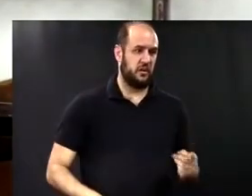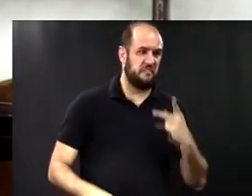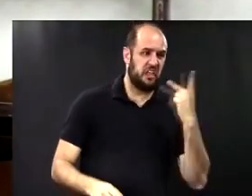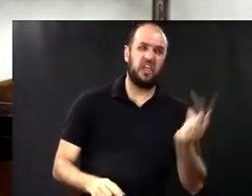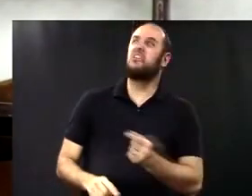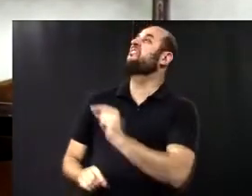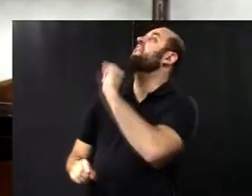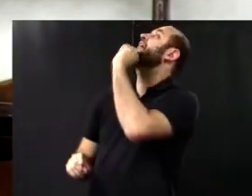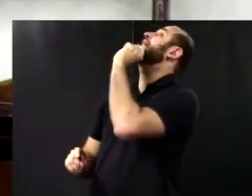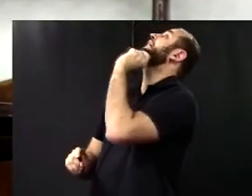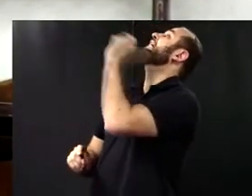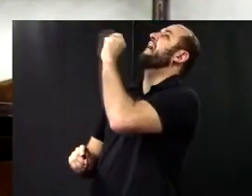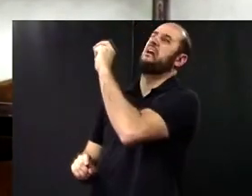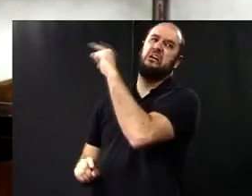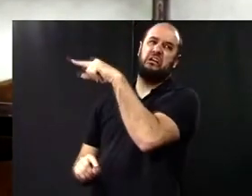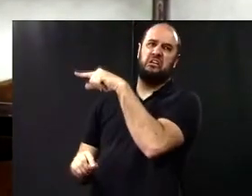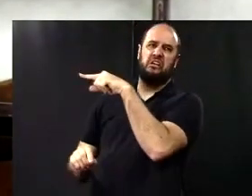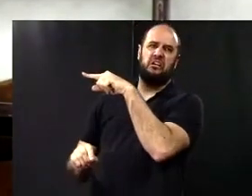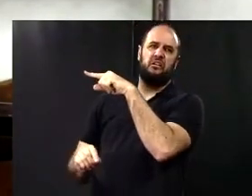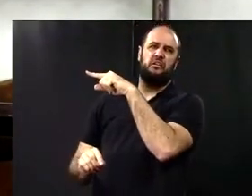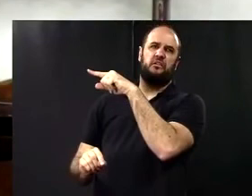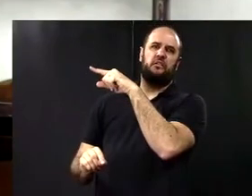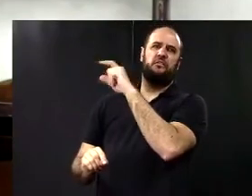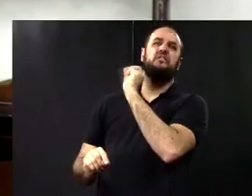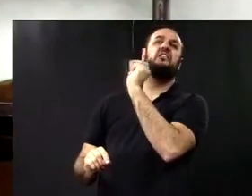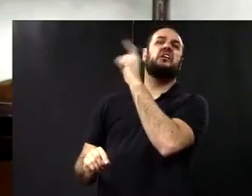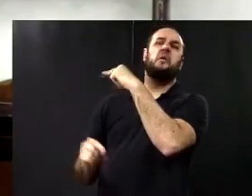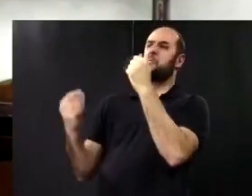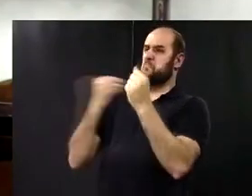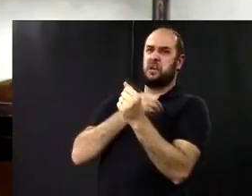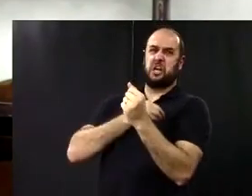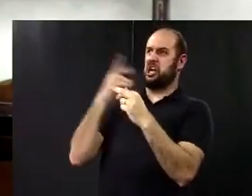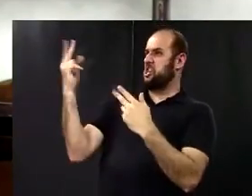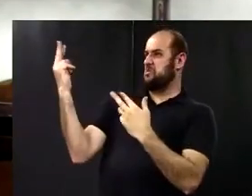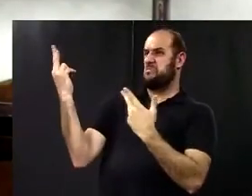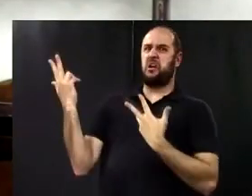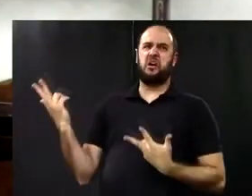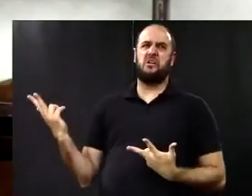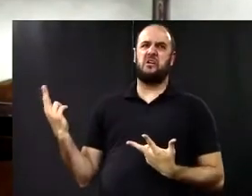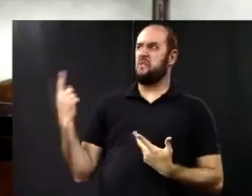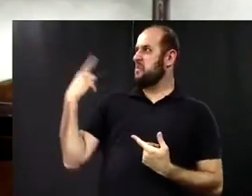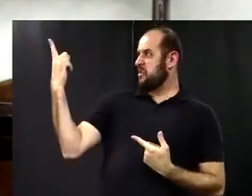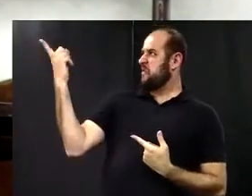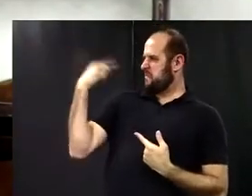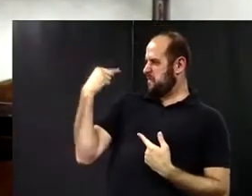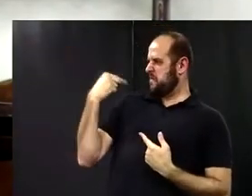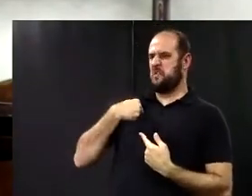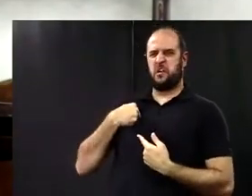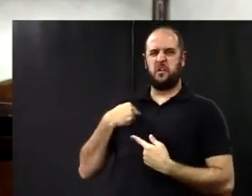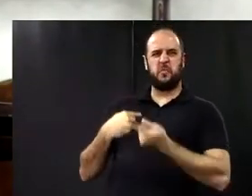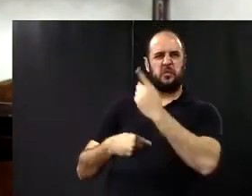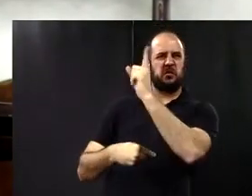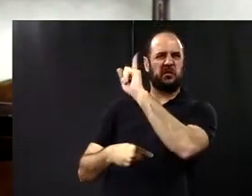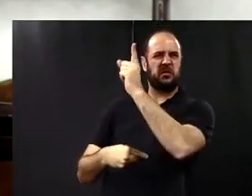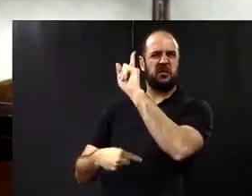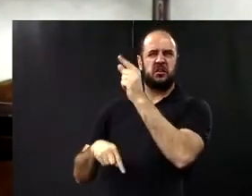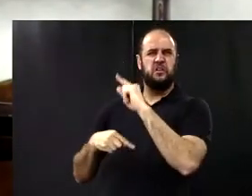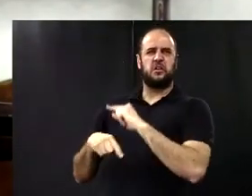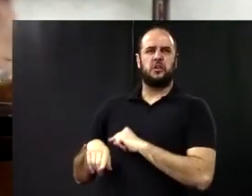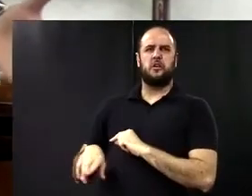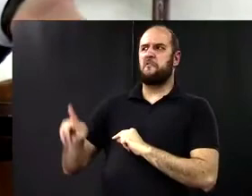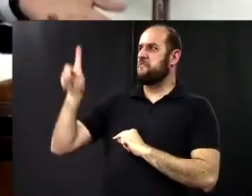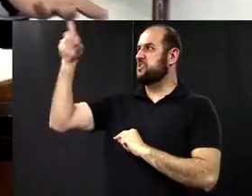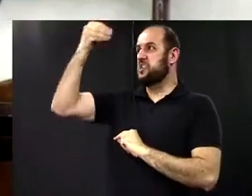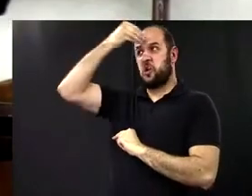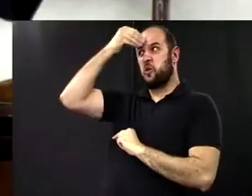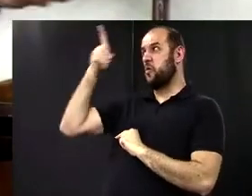quem é você para me disciplinar? Você é pecador como eu. Quem é você para imputar isso sobre mim? Quem é você